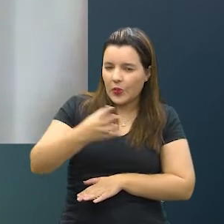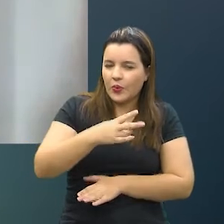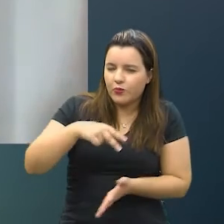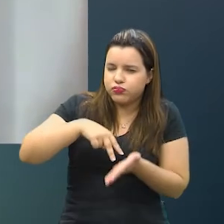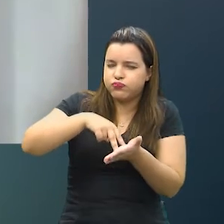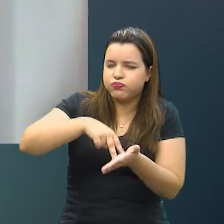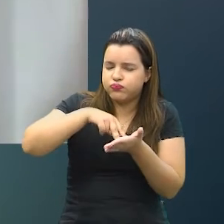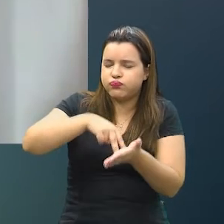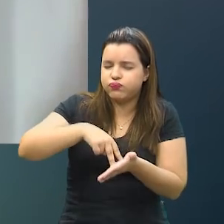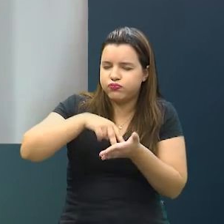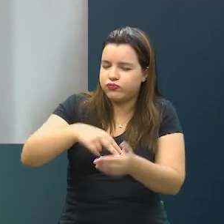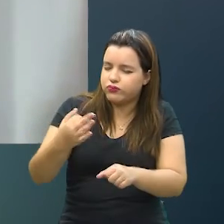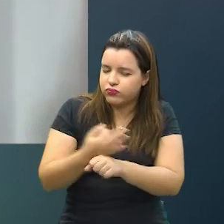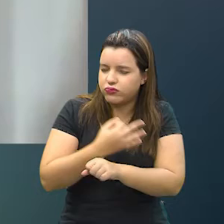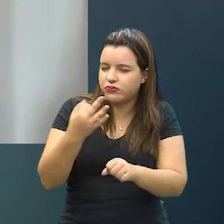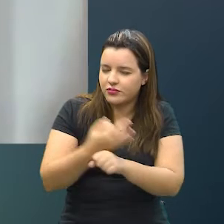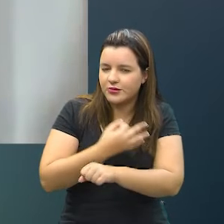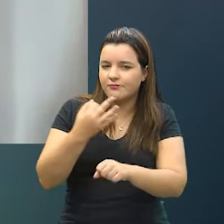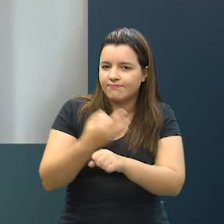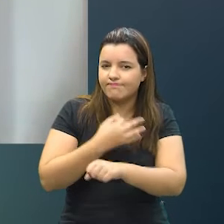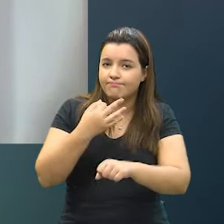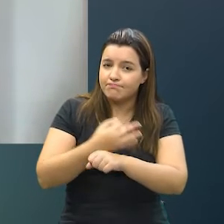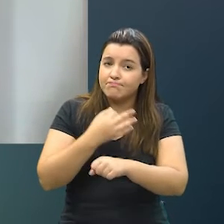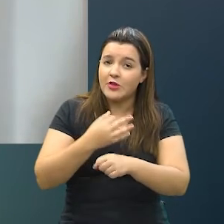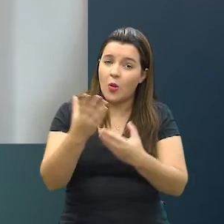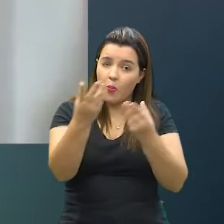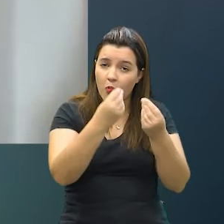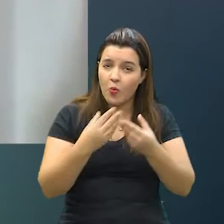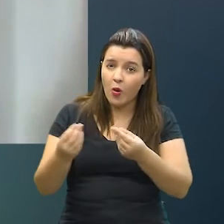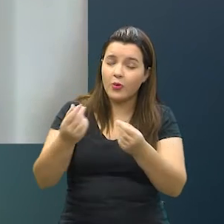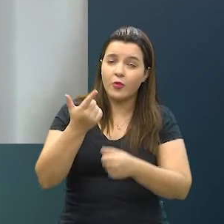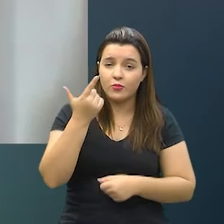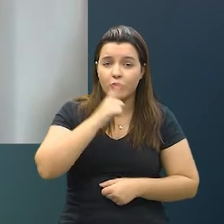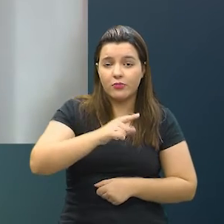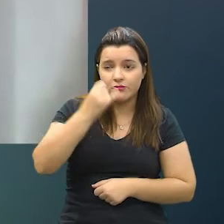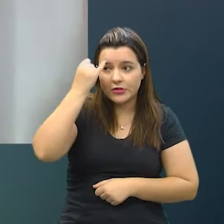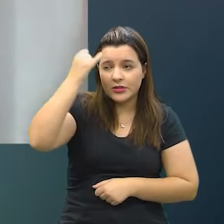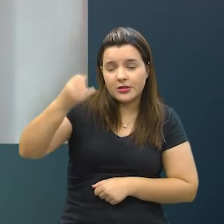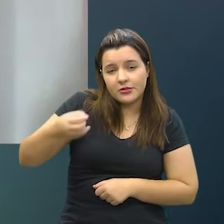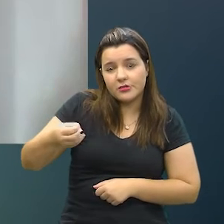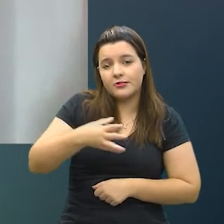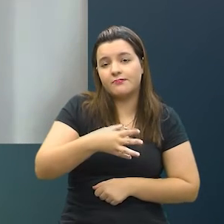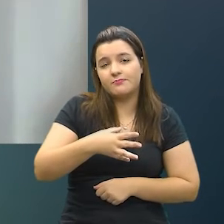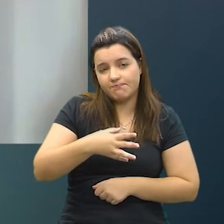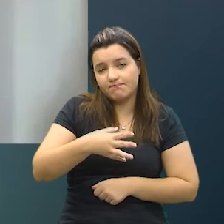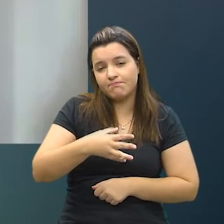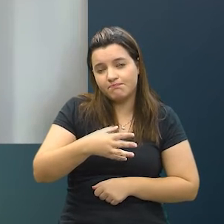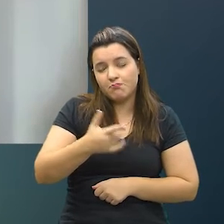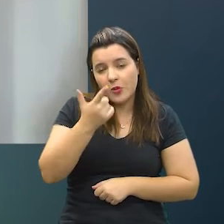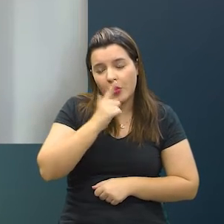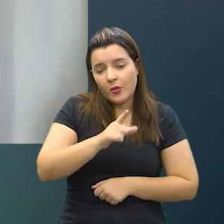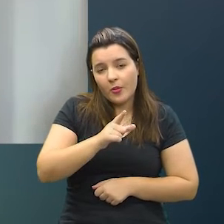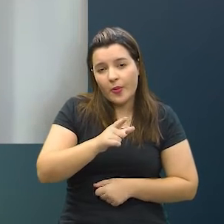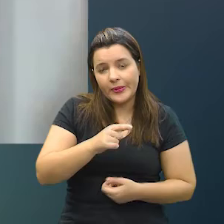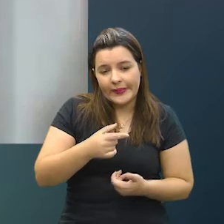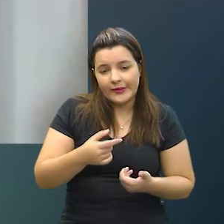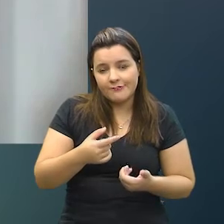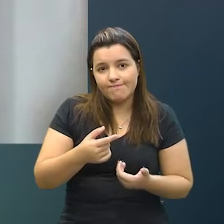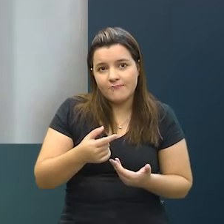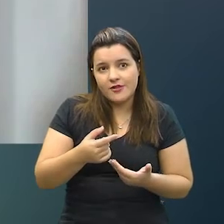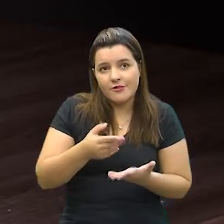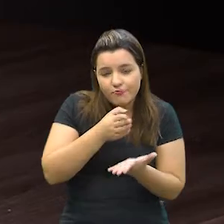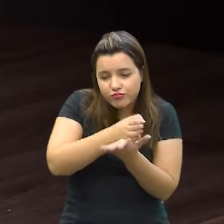ele conseguiu, né, de alguma forma assim se virar e está conseguindo lidar, né, com essa